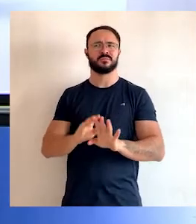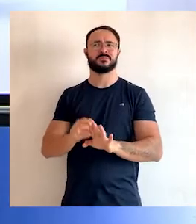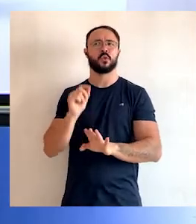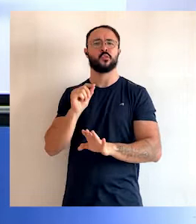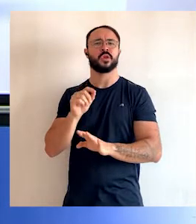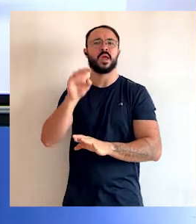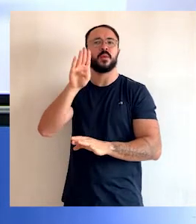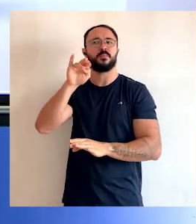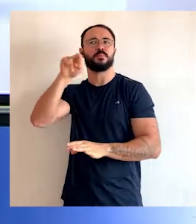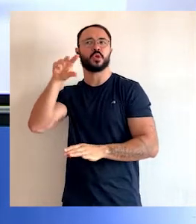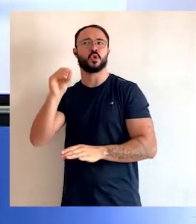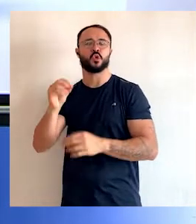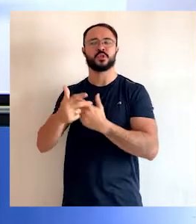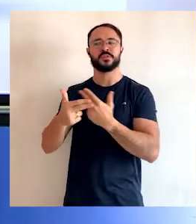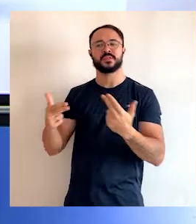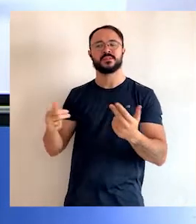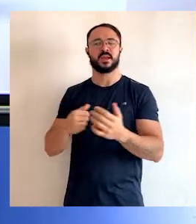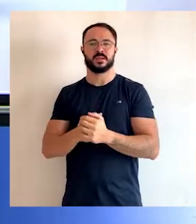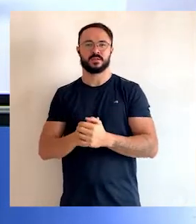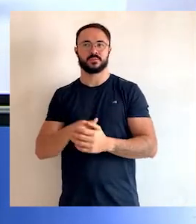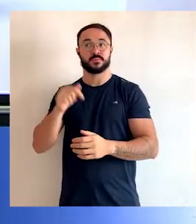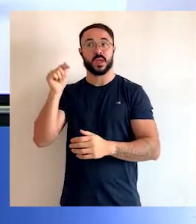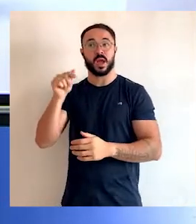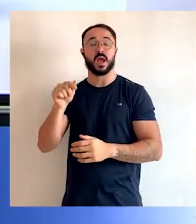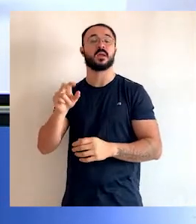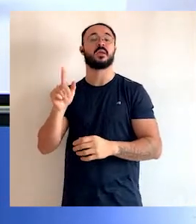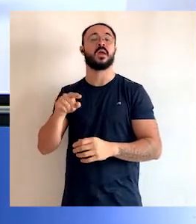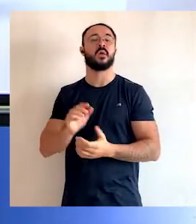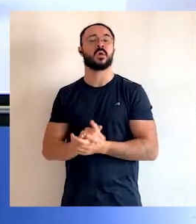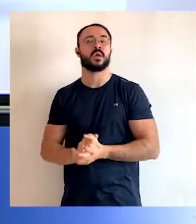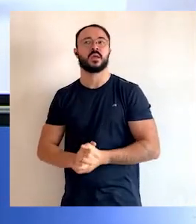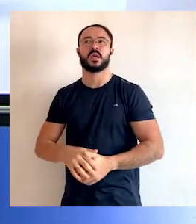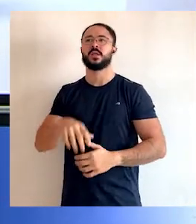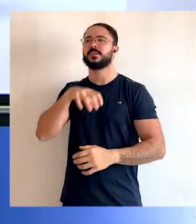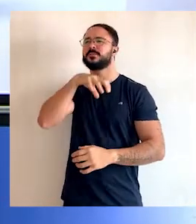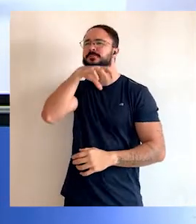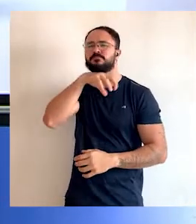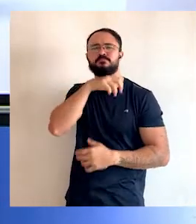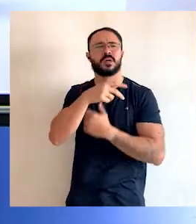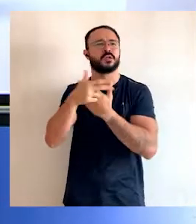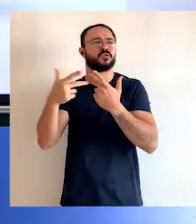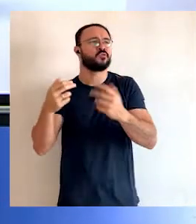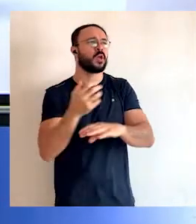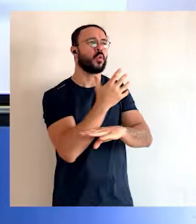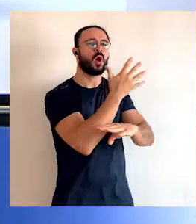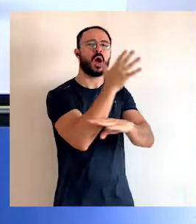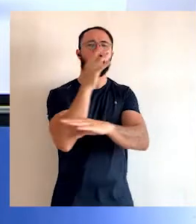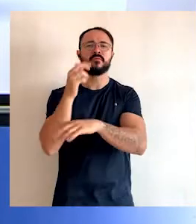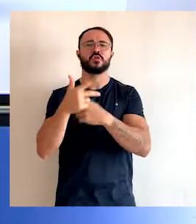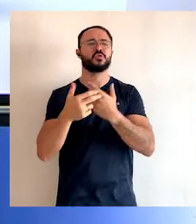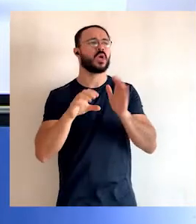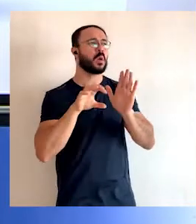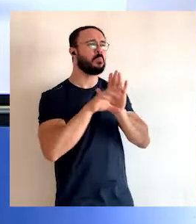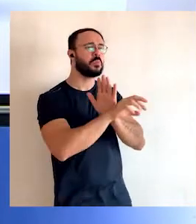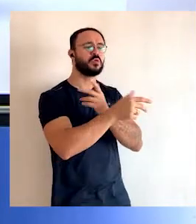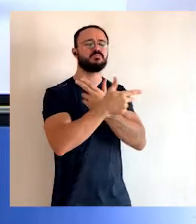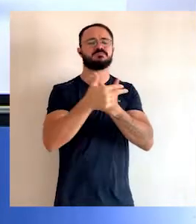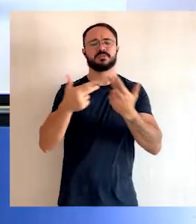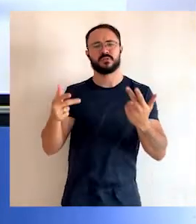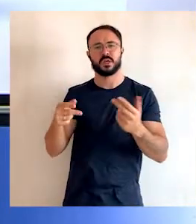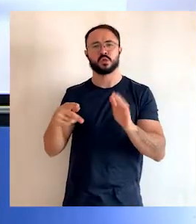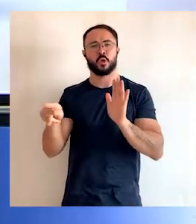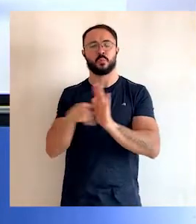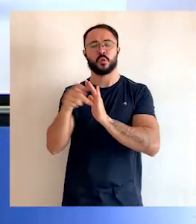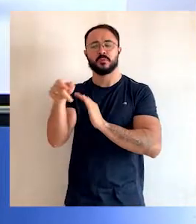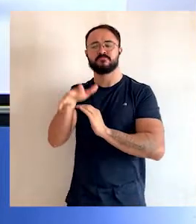que é biodiversidade? A biodiversidade está relacionada com a riqueza de animais, vegetais e micro-organismos de uma região